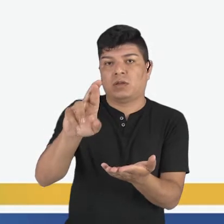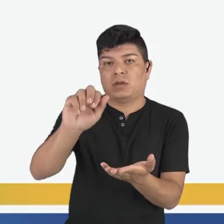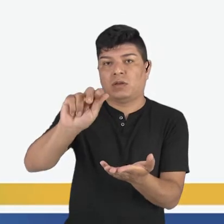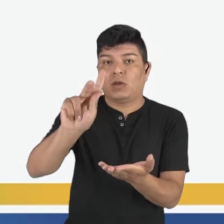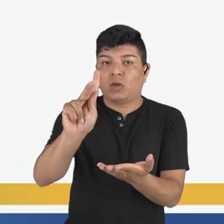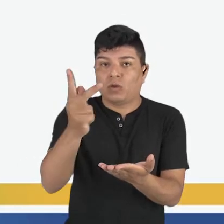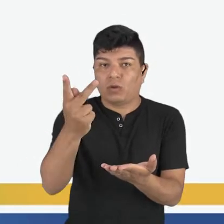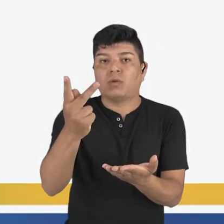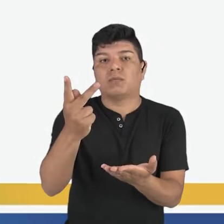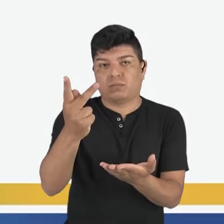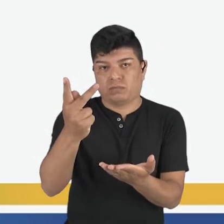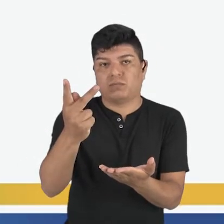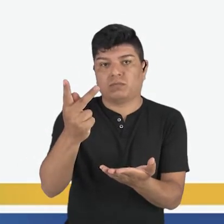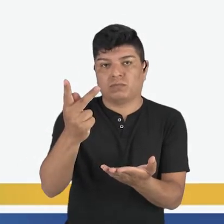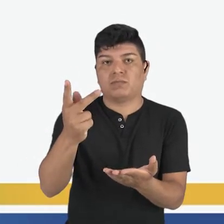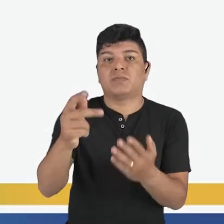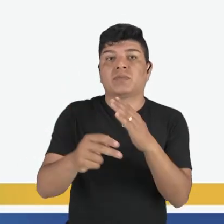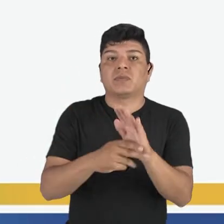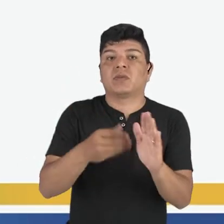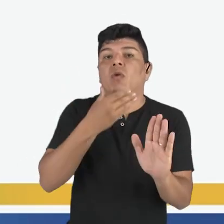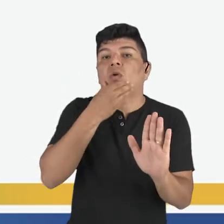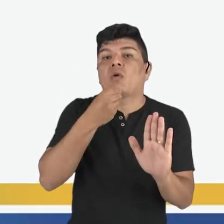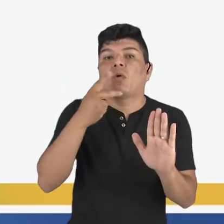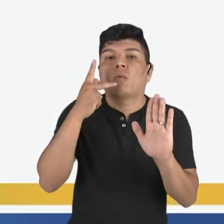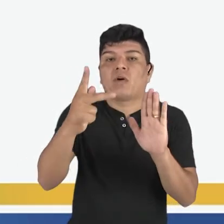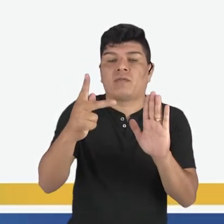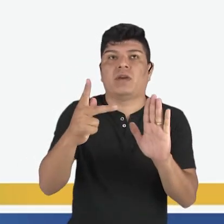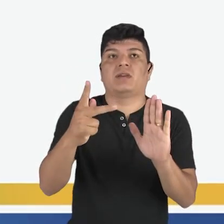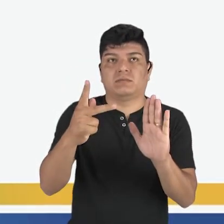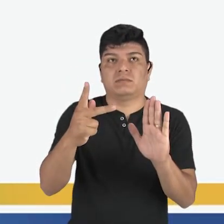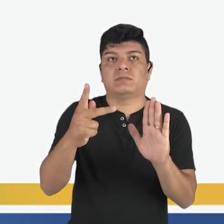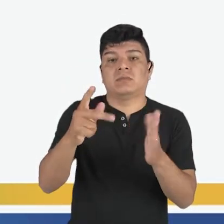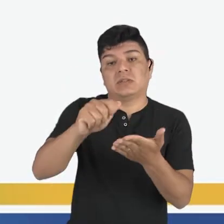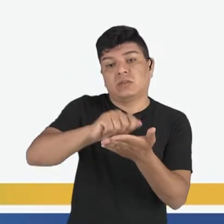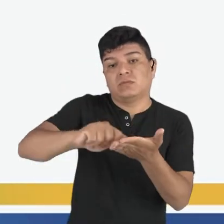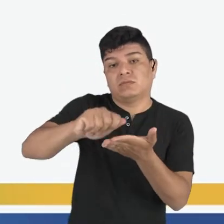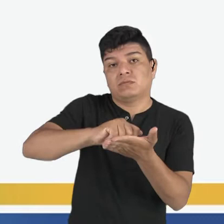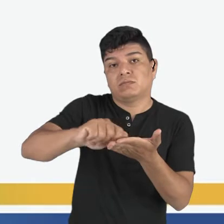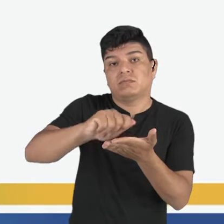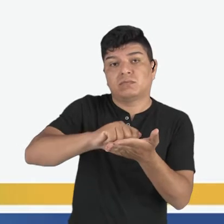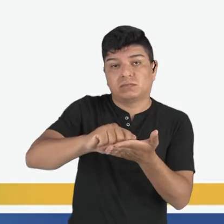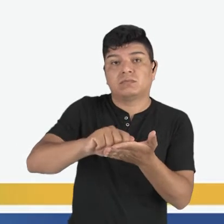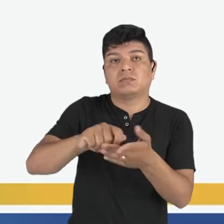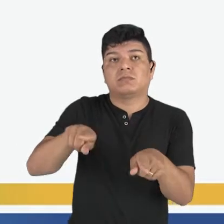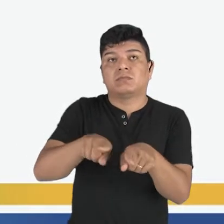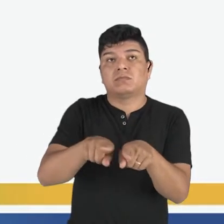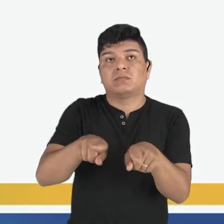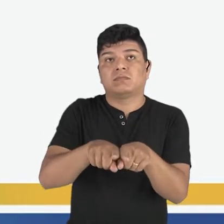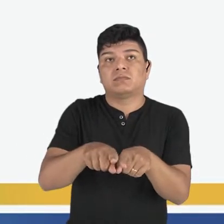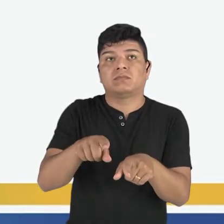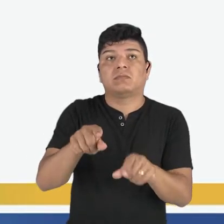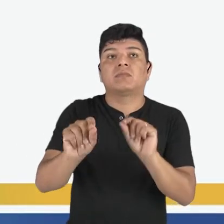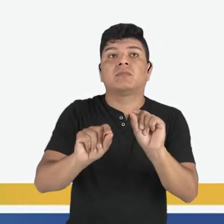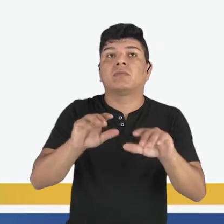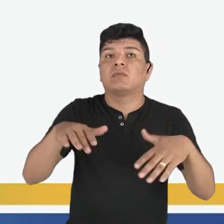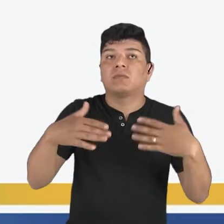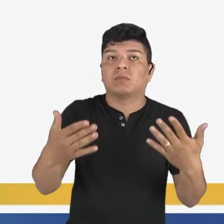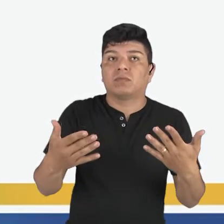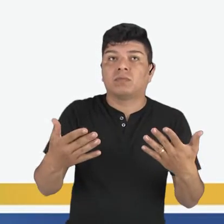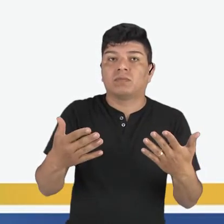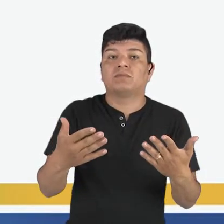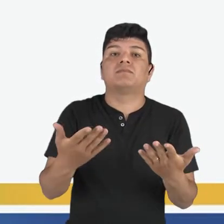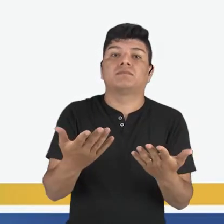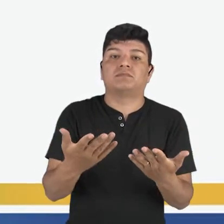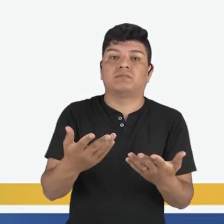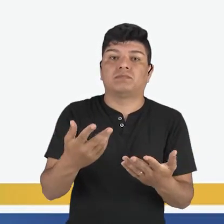parte dos profetas, que eles chamam Neviim, e a parte dos escritos, que eles chamam Ketuvim. Isso na língua hebraica,